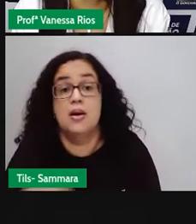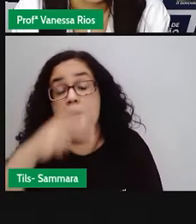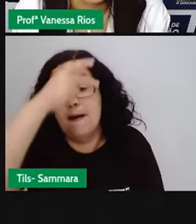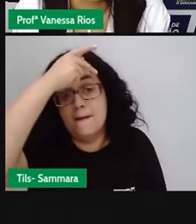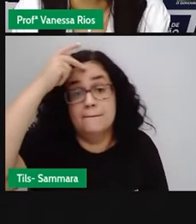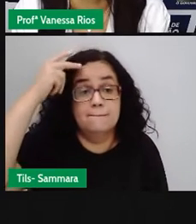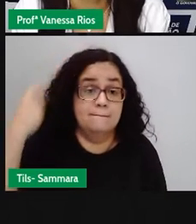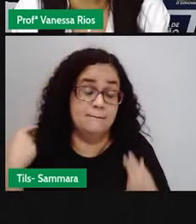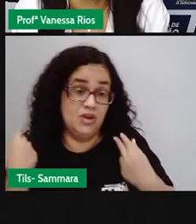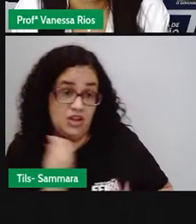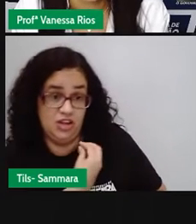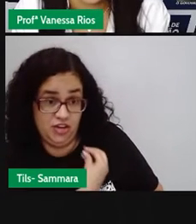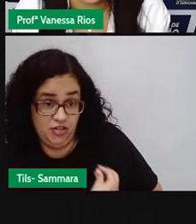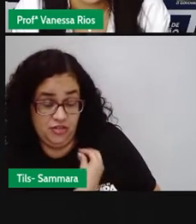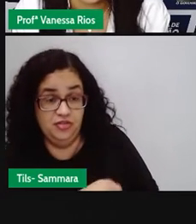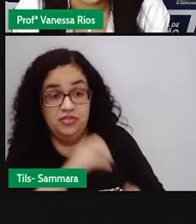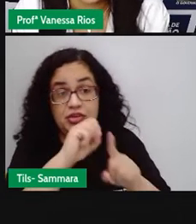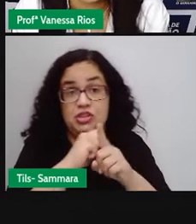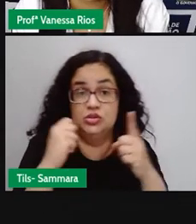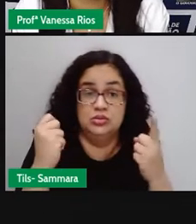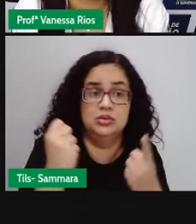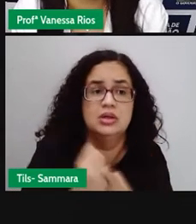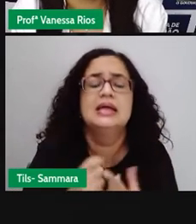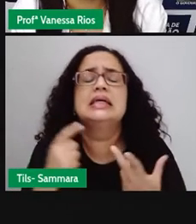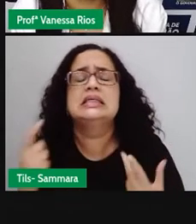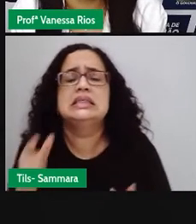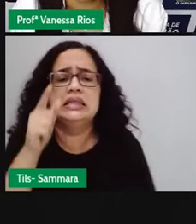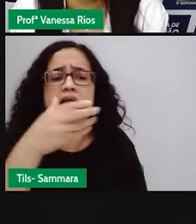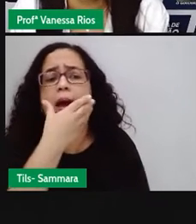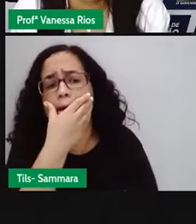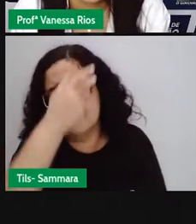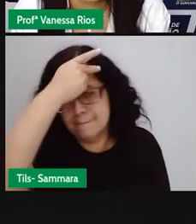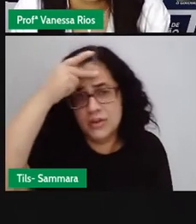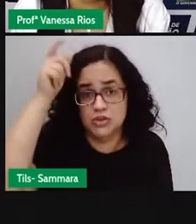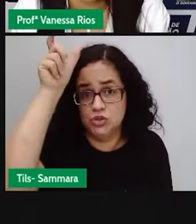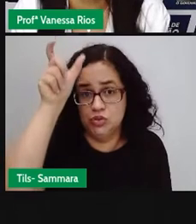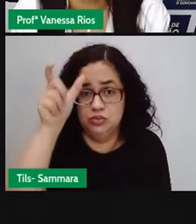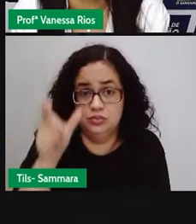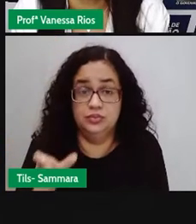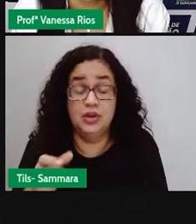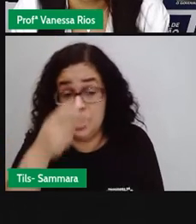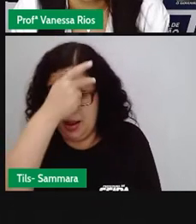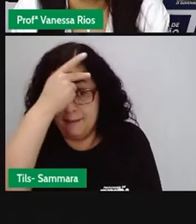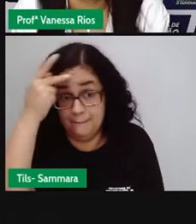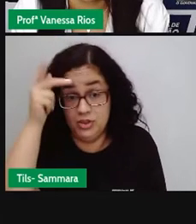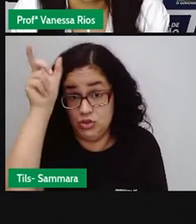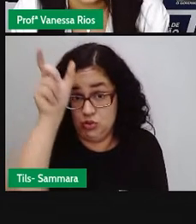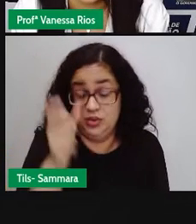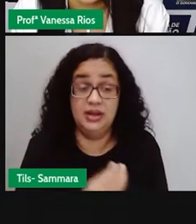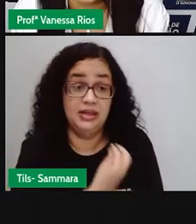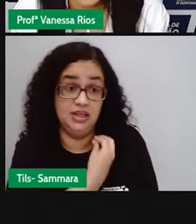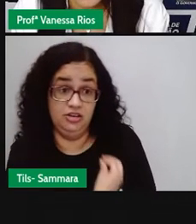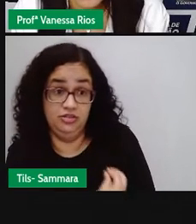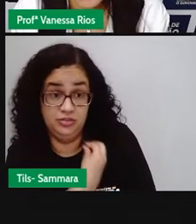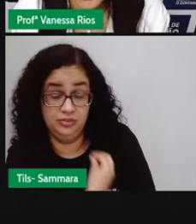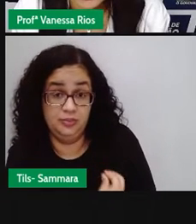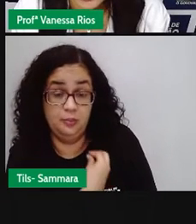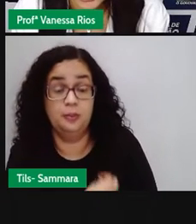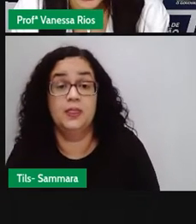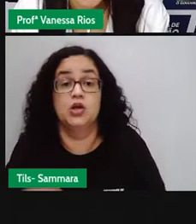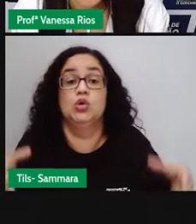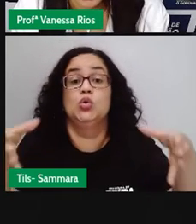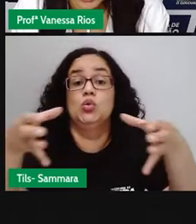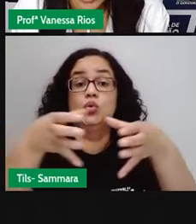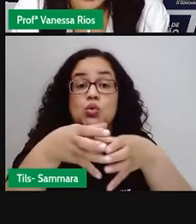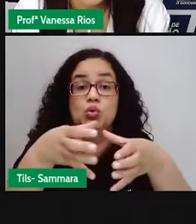que vive em sociedade. E quem é o cidadão? Cidadão é o indivíduo que vive de acordo com um conjunto